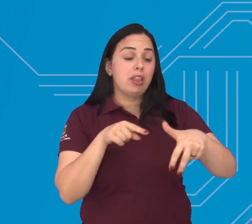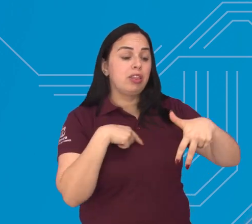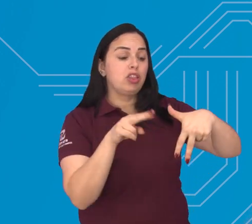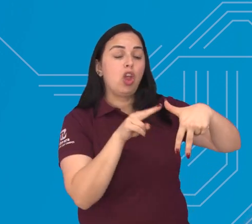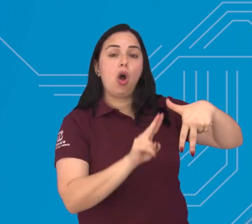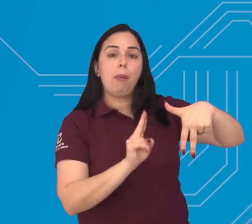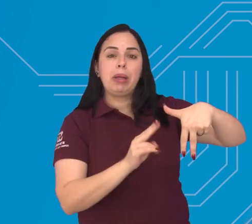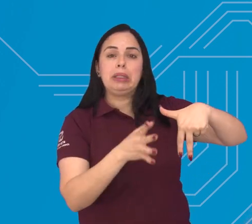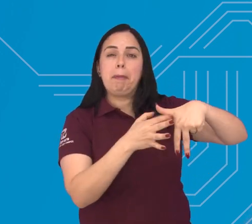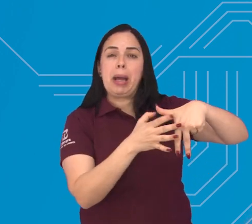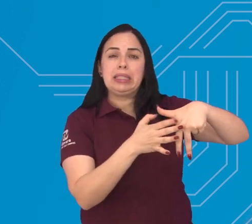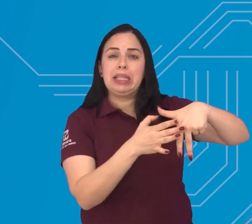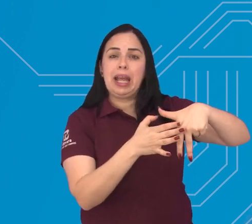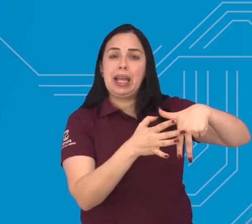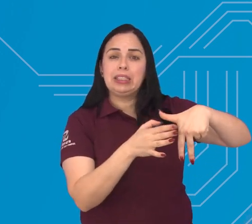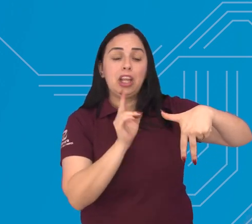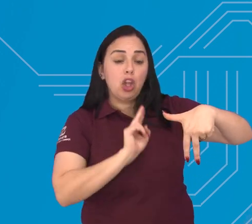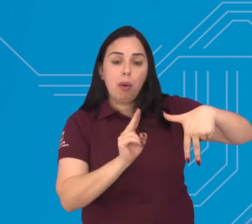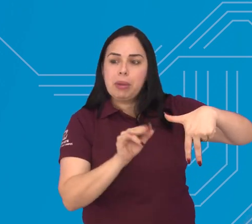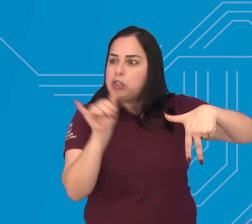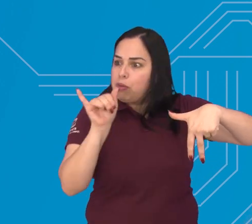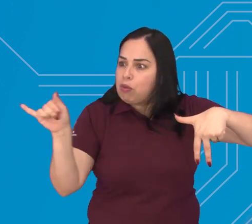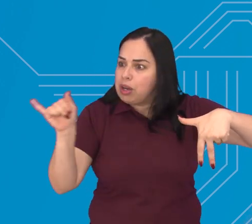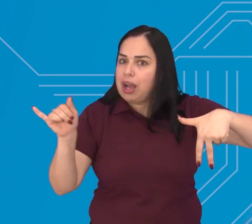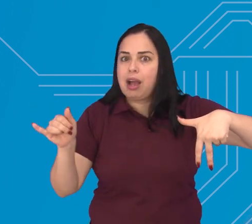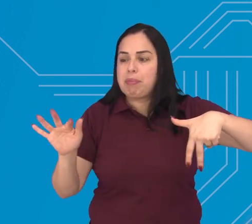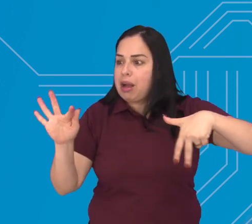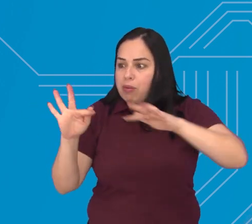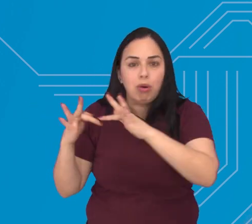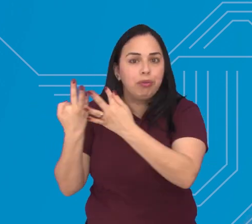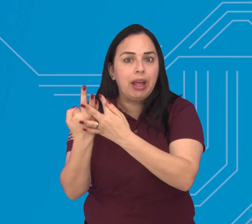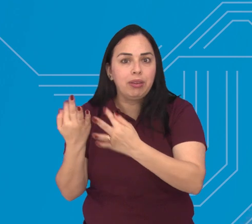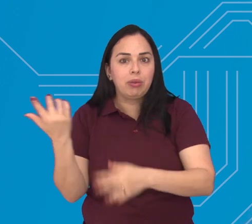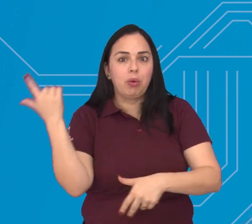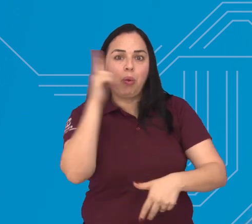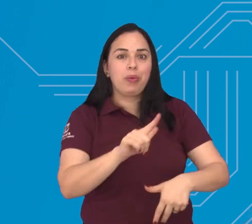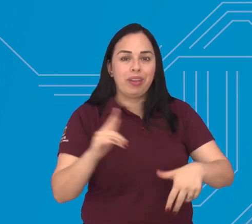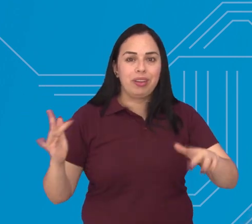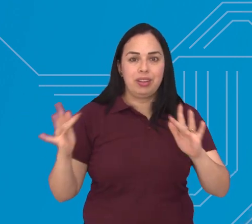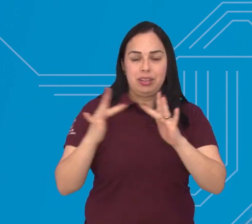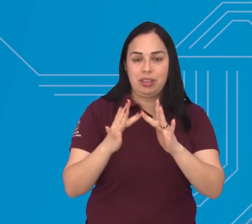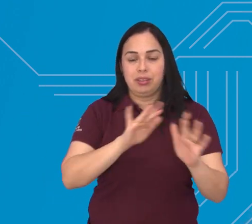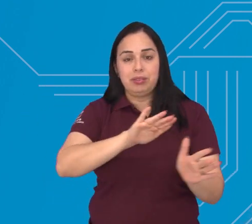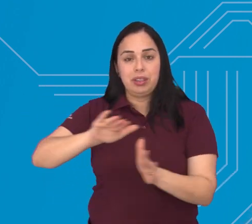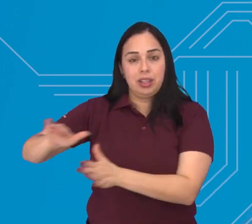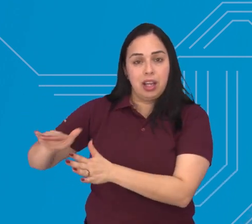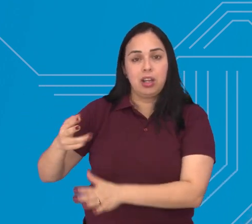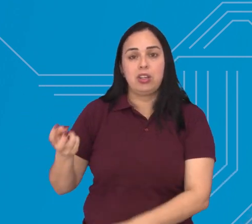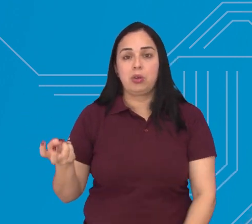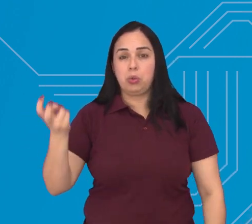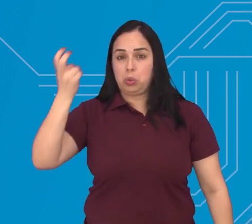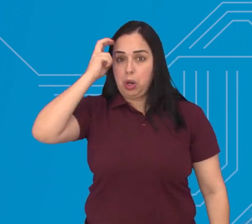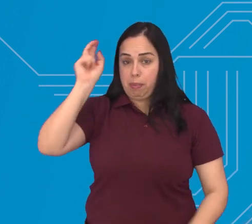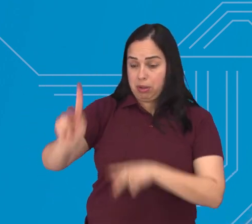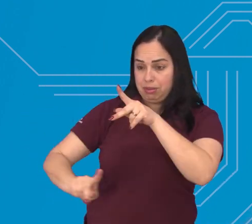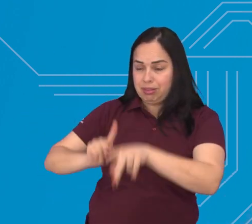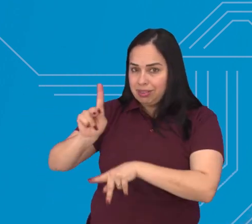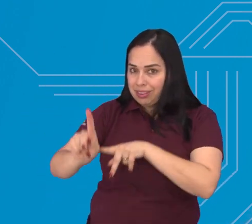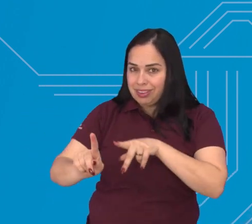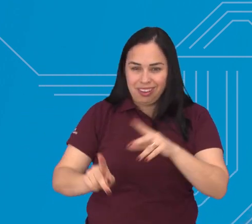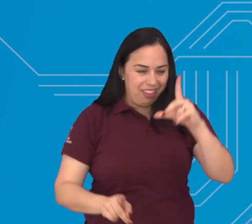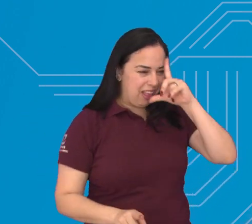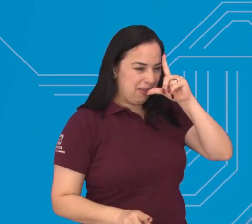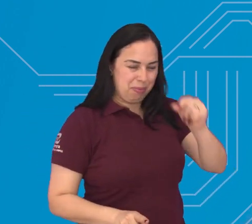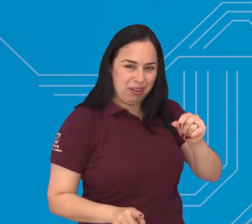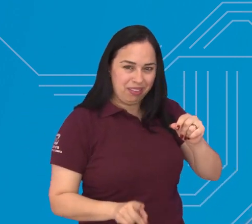quer divulgar nomes de pacientes desconhecidos internados nos hospitais de São José e também falar de cultura popular. Dia